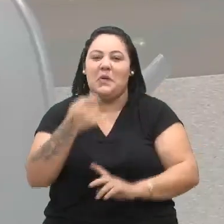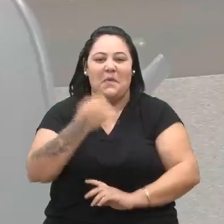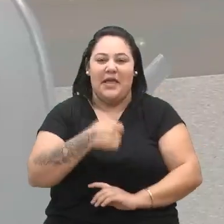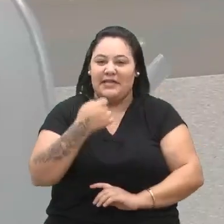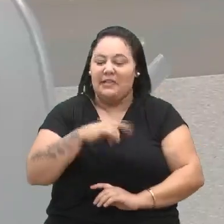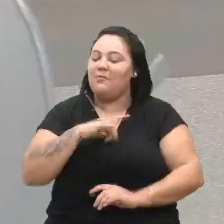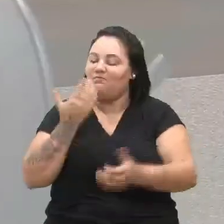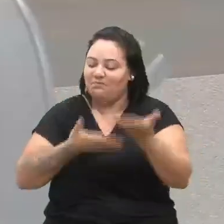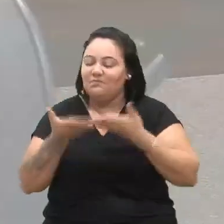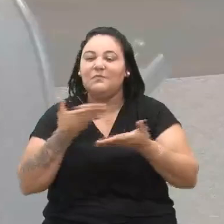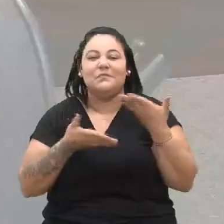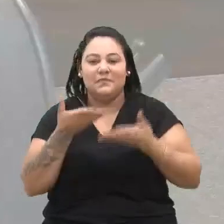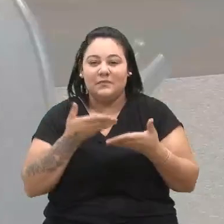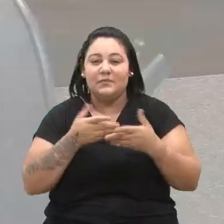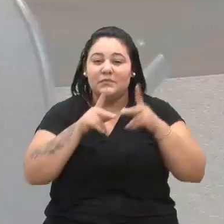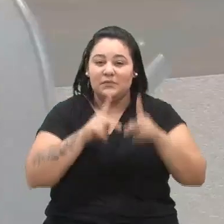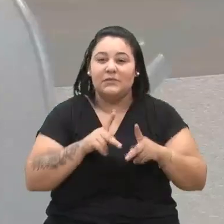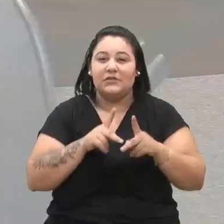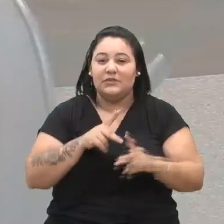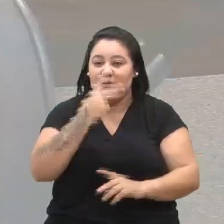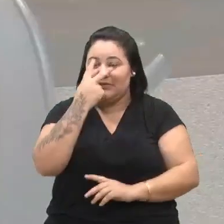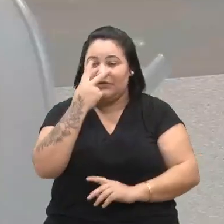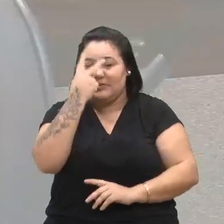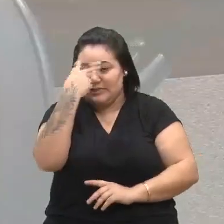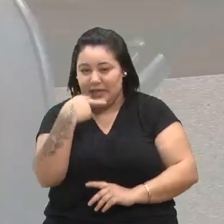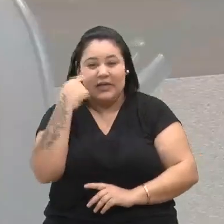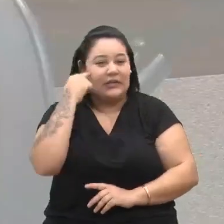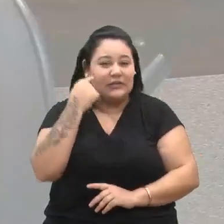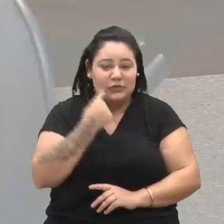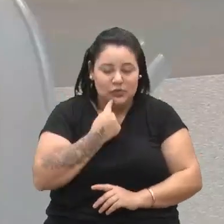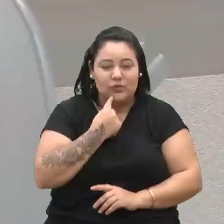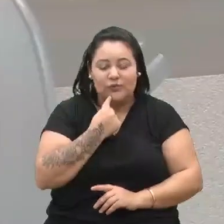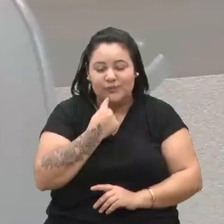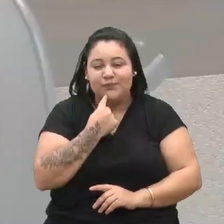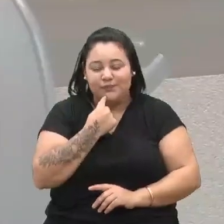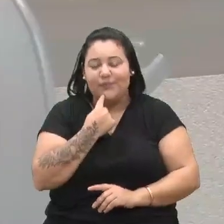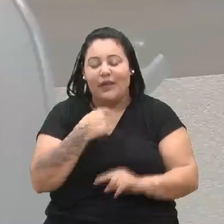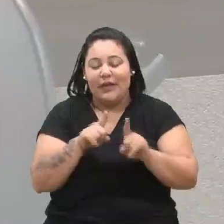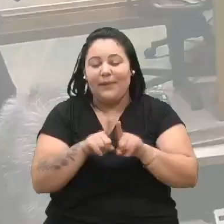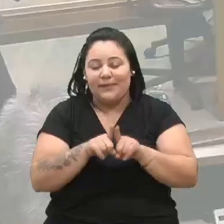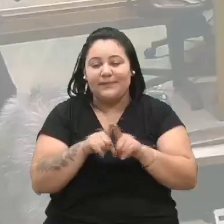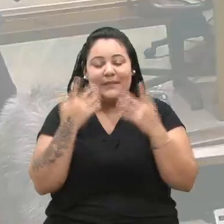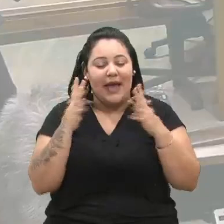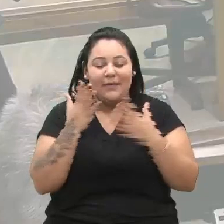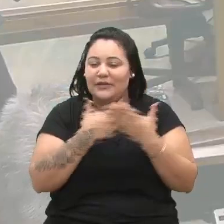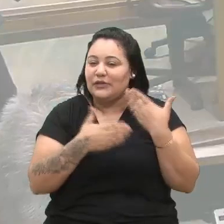desse atendimento. São pessoas de baixa visão, pessoas cegas, pessoas surdo-cegas. Então, parabéns a todos do INAV.